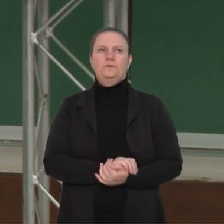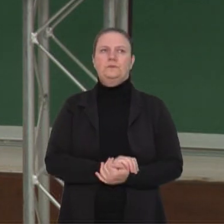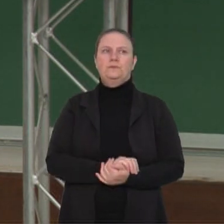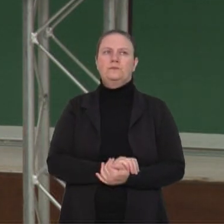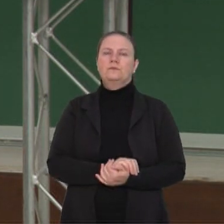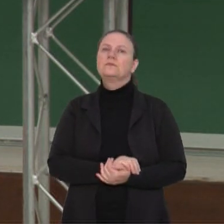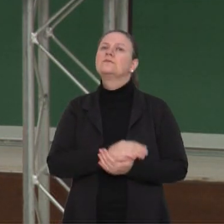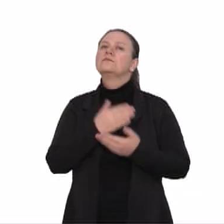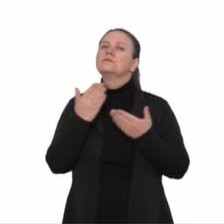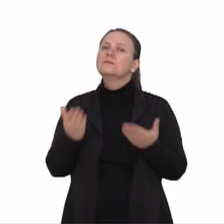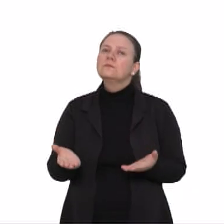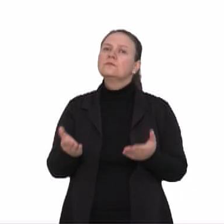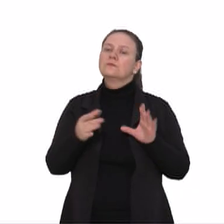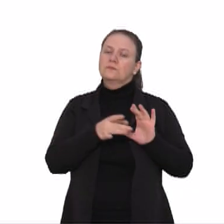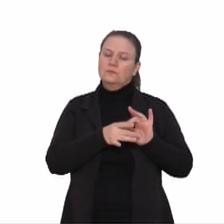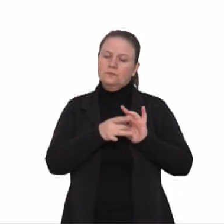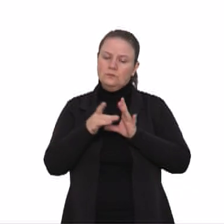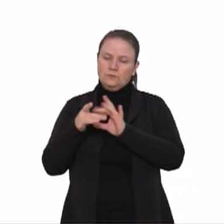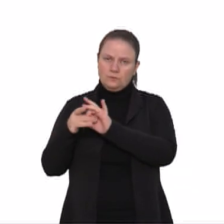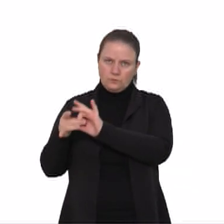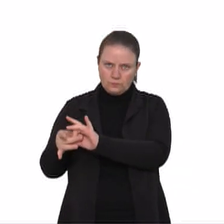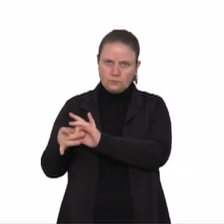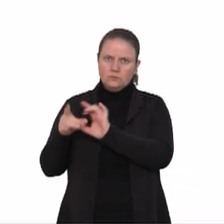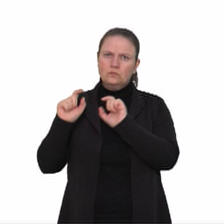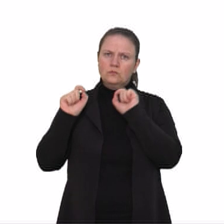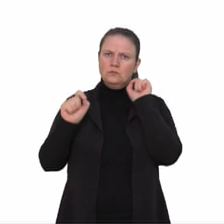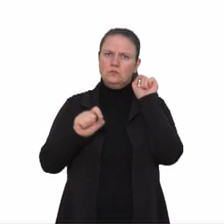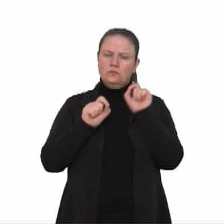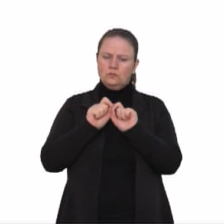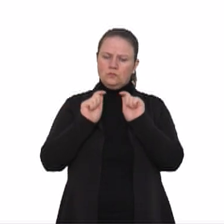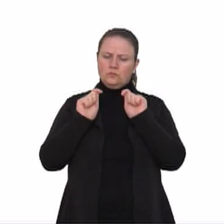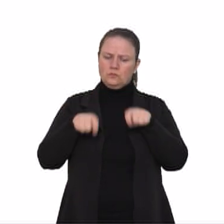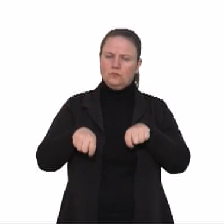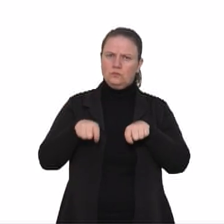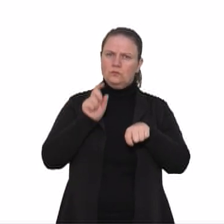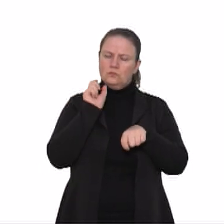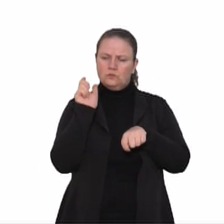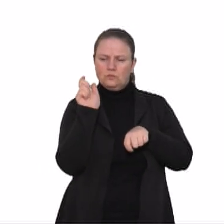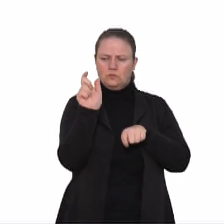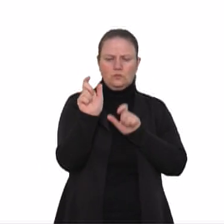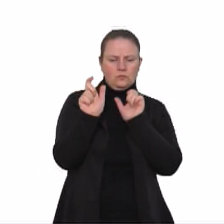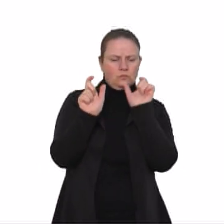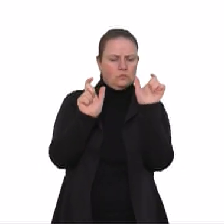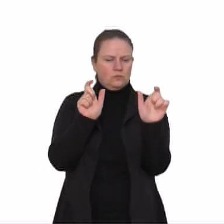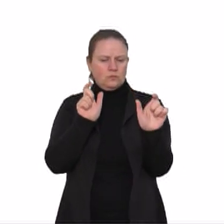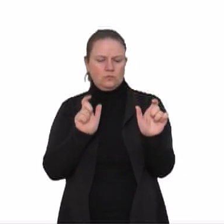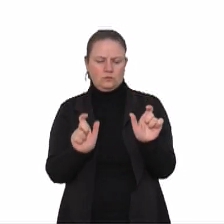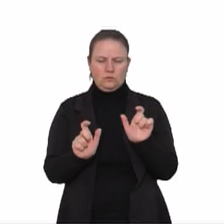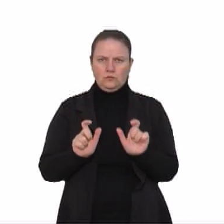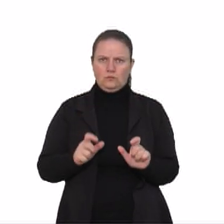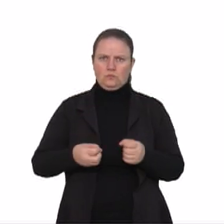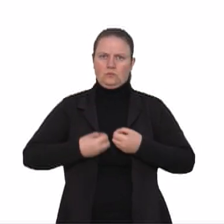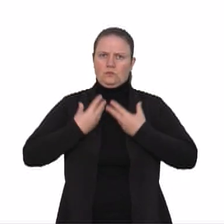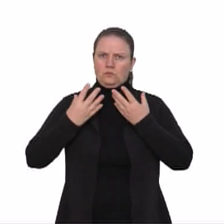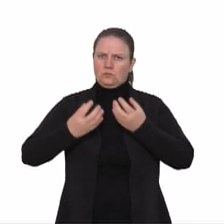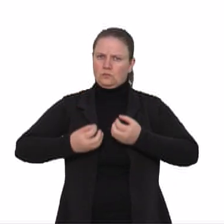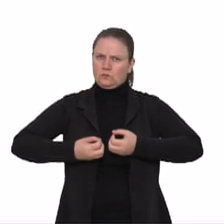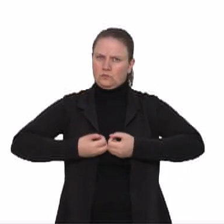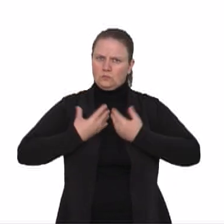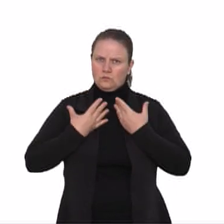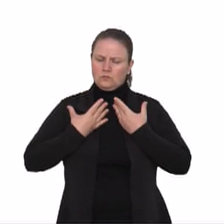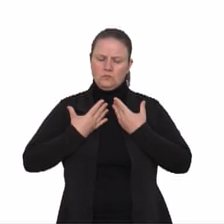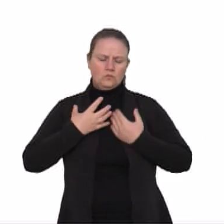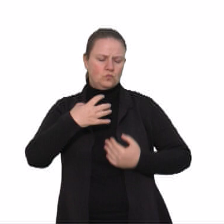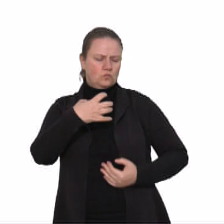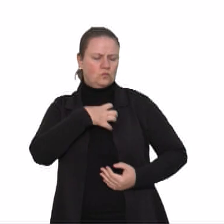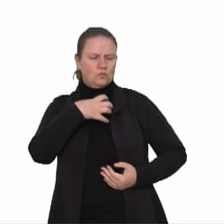A coesão, ela pode ser estabelecida entre palavras e expressões, né? E